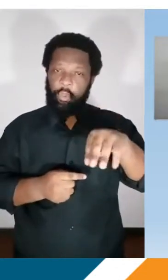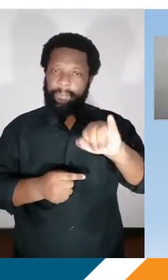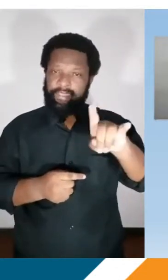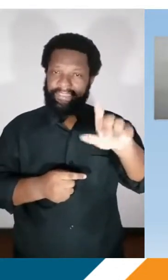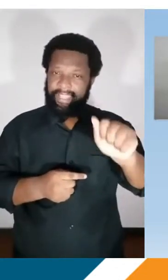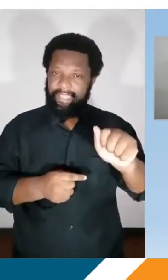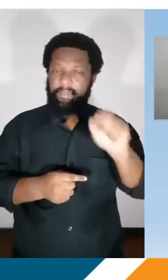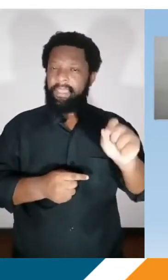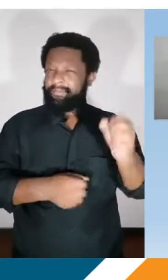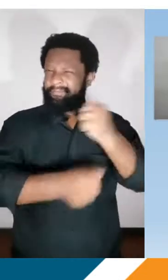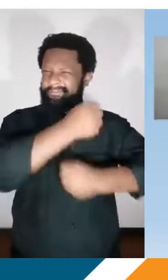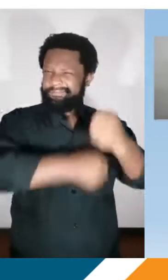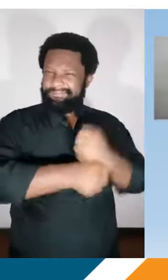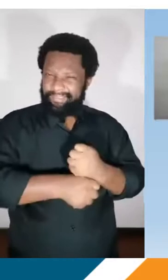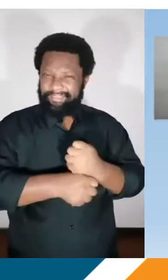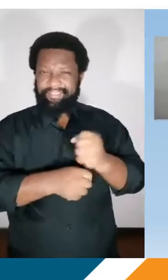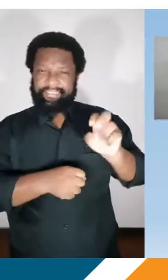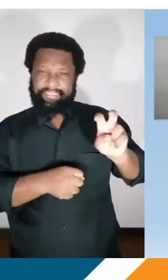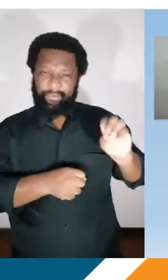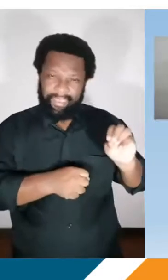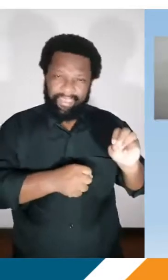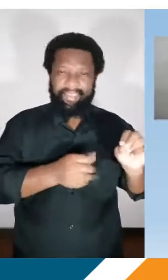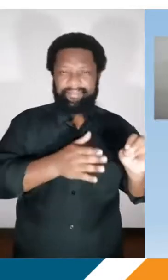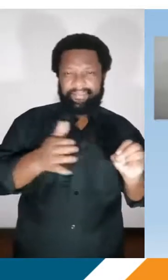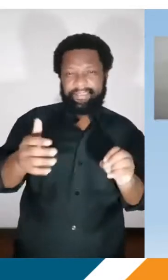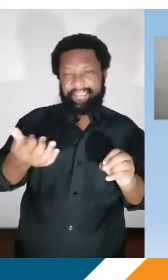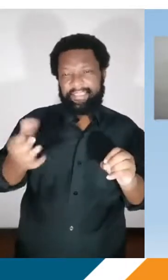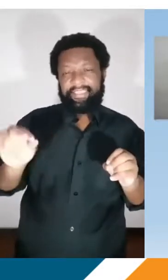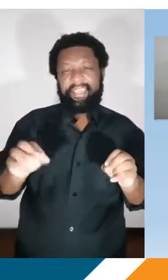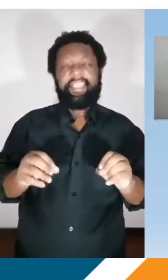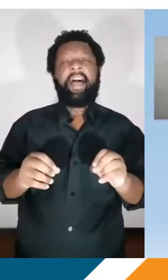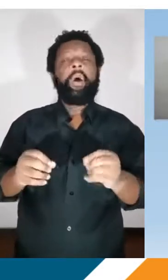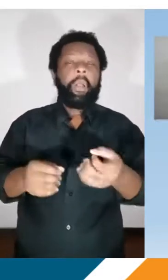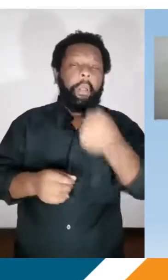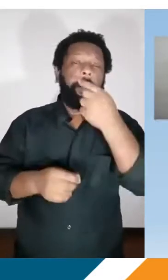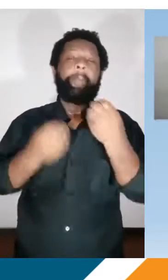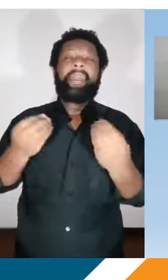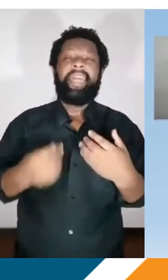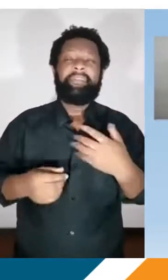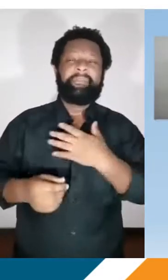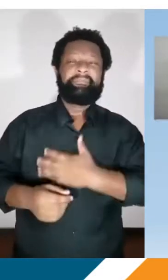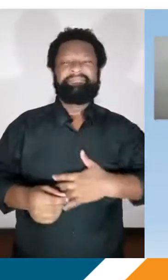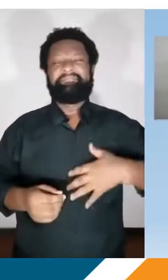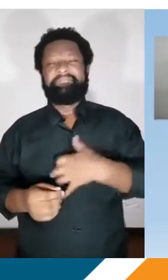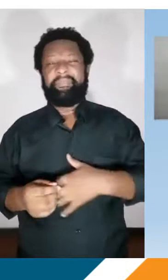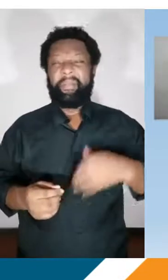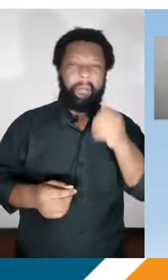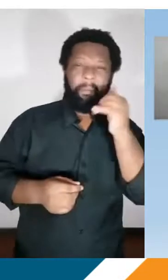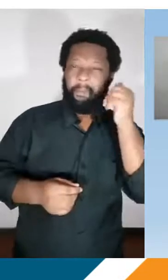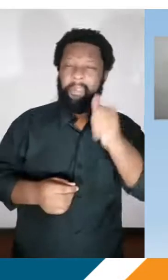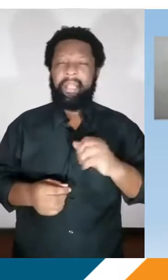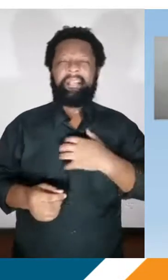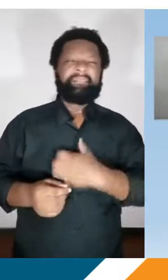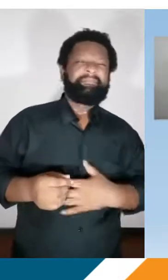décadas de 50 e 60, a talidomida, o medicamento, ele era utilizado para enjoo, tá? Às vezes dores que as mulheres